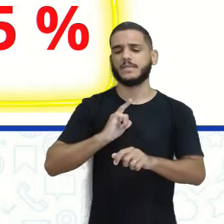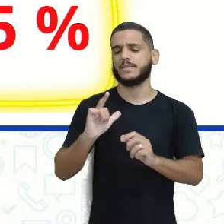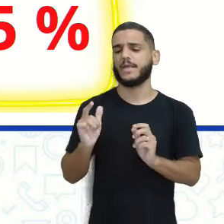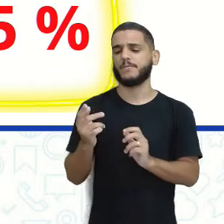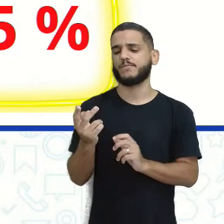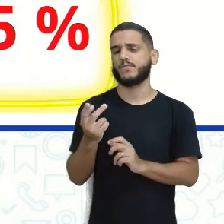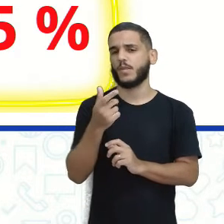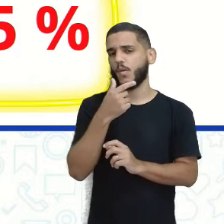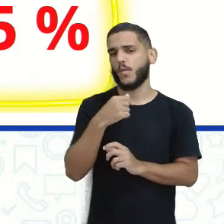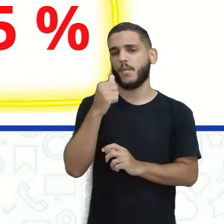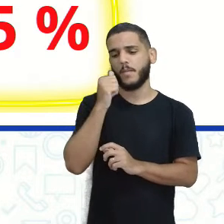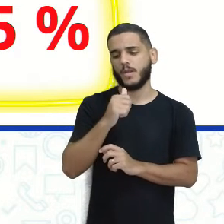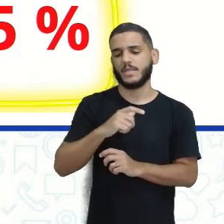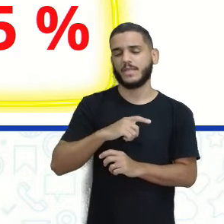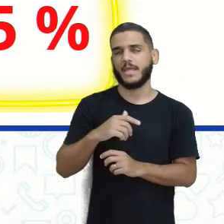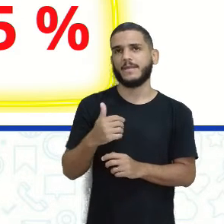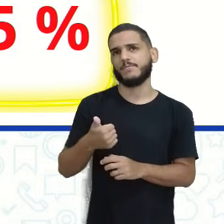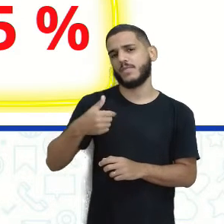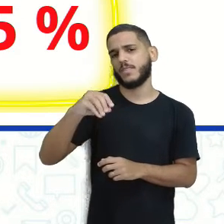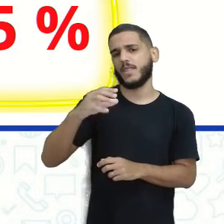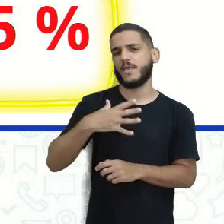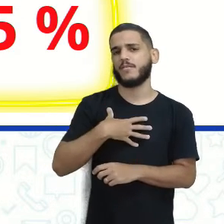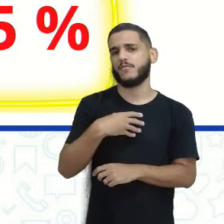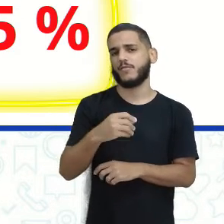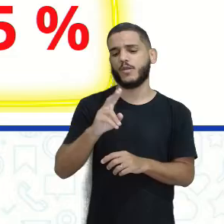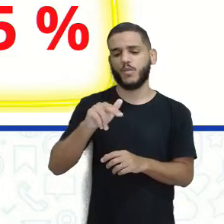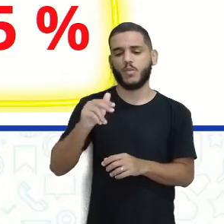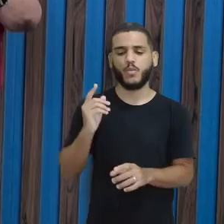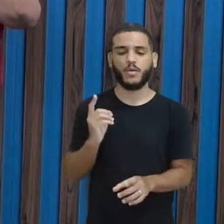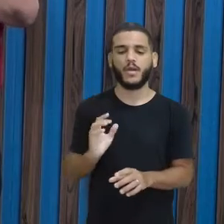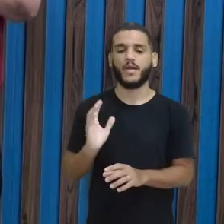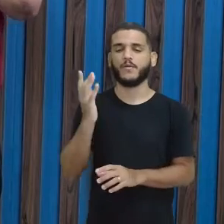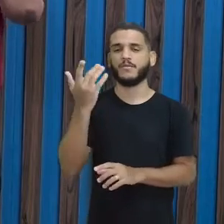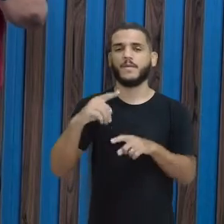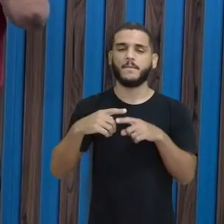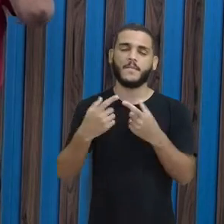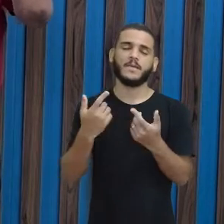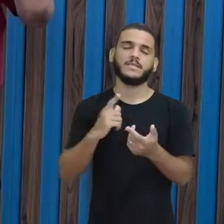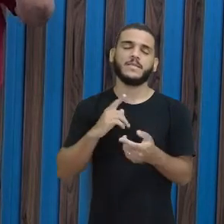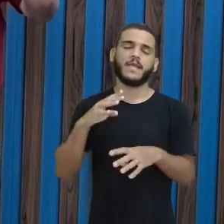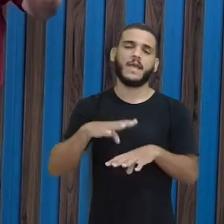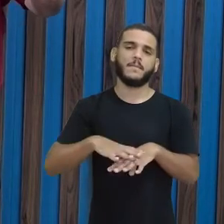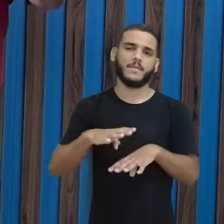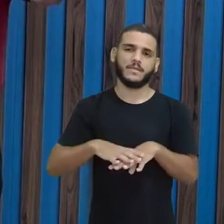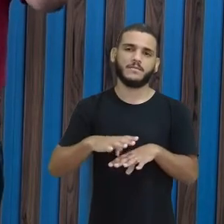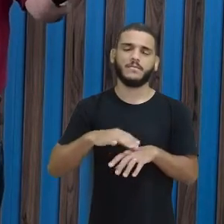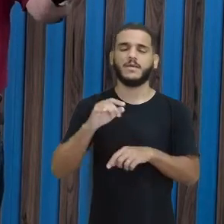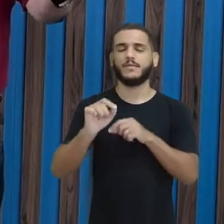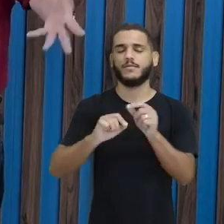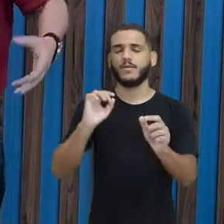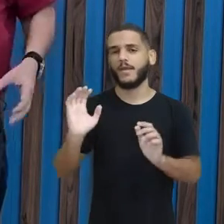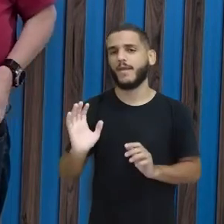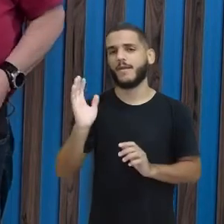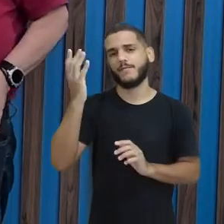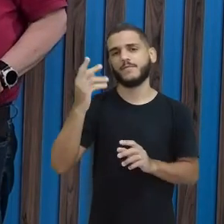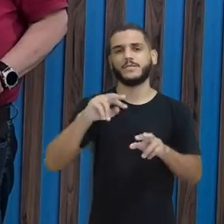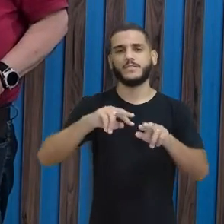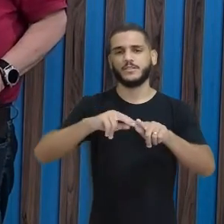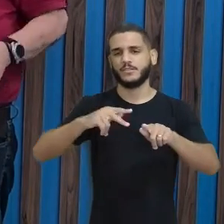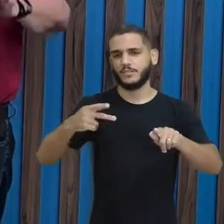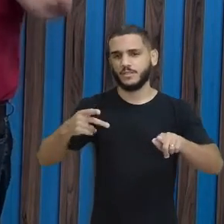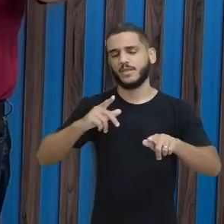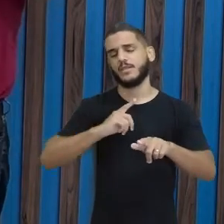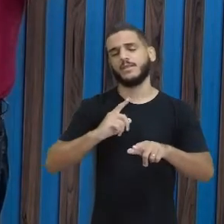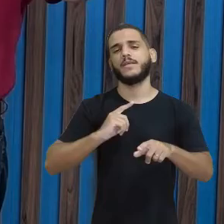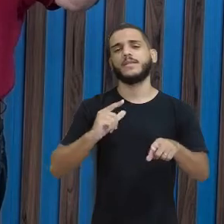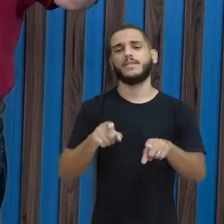tenha 10 filhos e isso nunca apareça, porque existe o quê? A matemática e existe a casualidade da genética que você vai